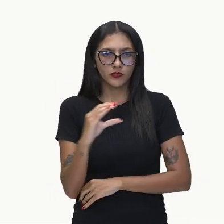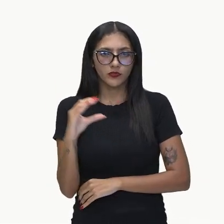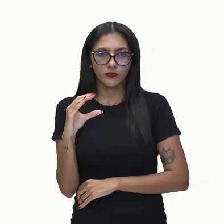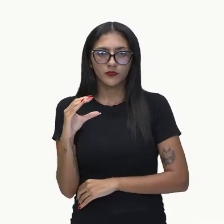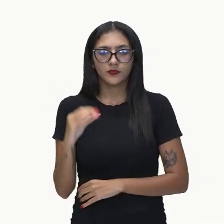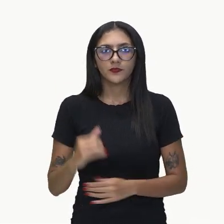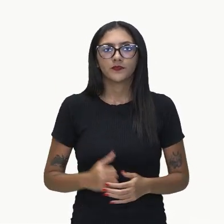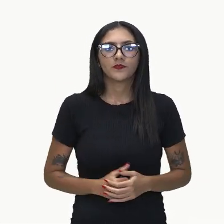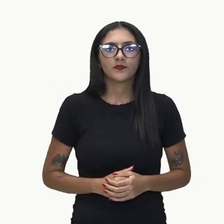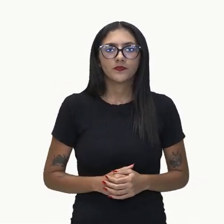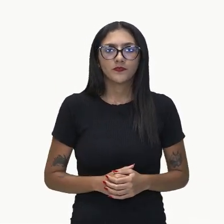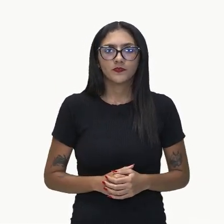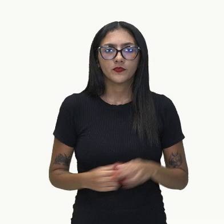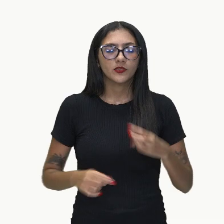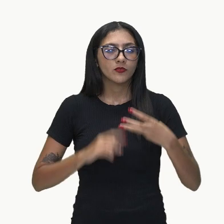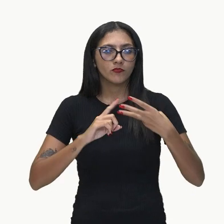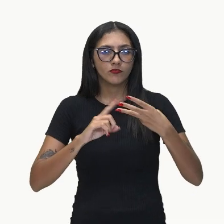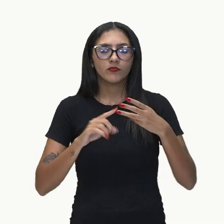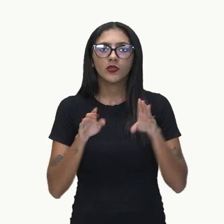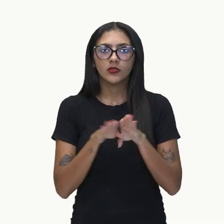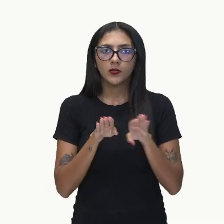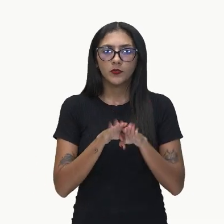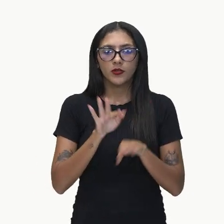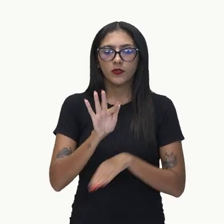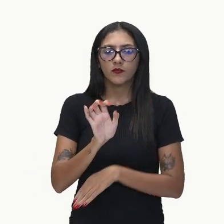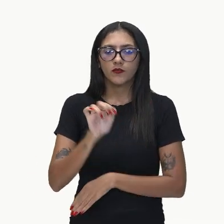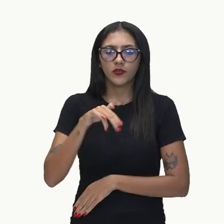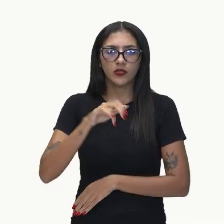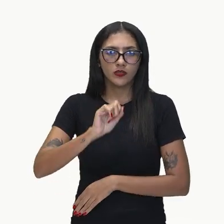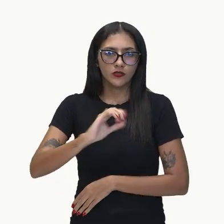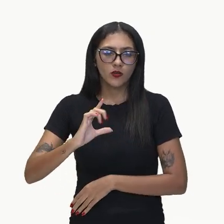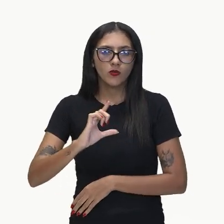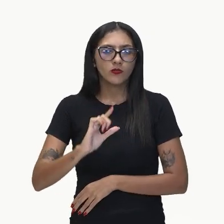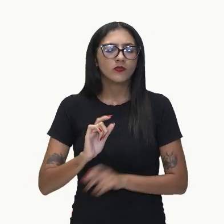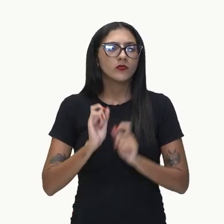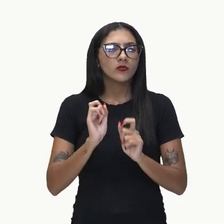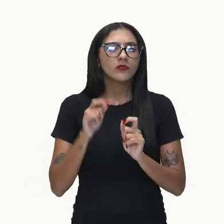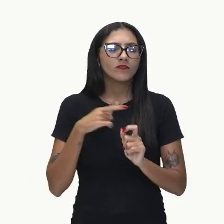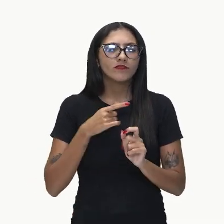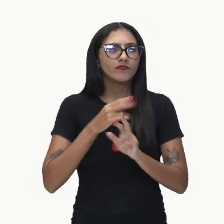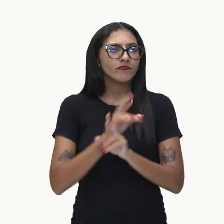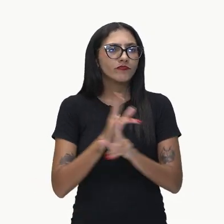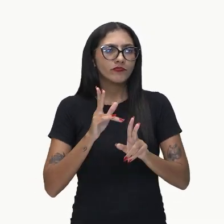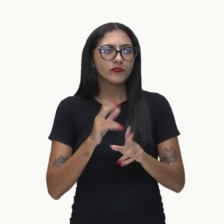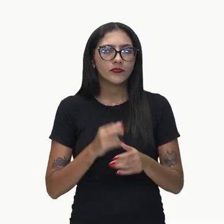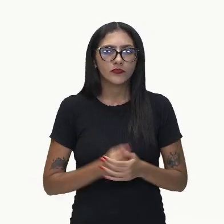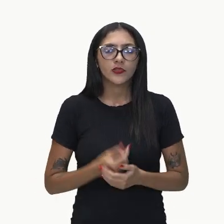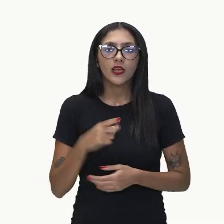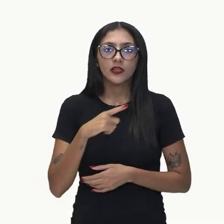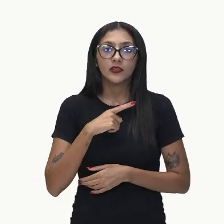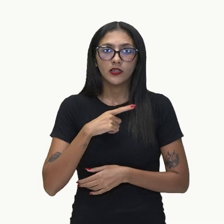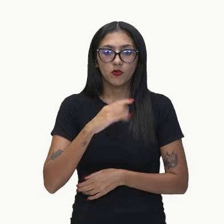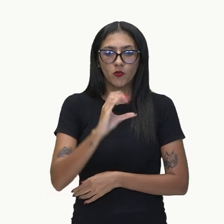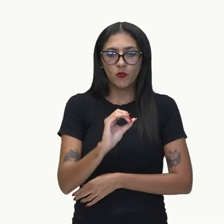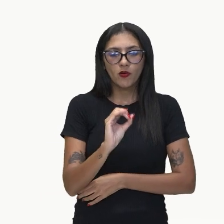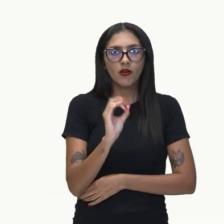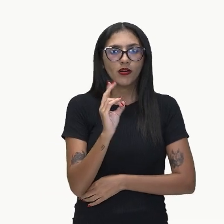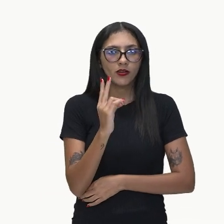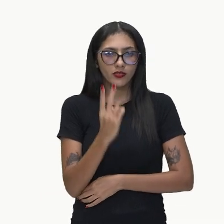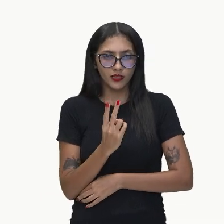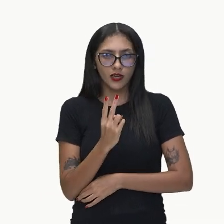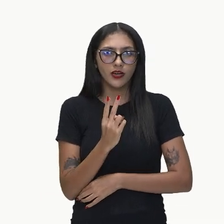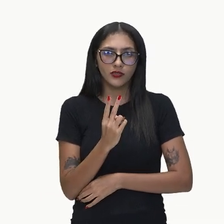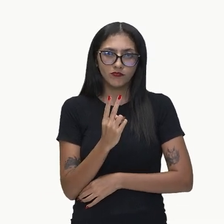E o outro que tem hidroxila é o fenol. Qual é a diferença do fenol? É que ele tem hidroxila ligada